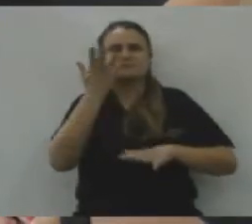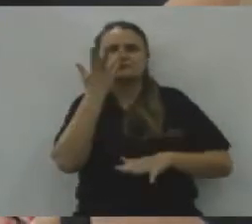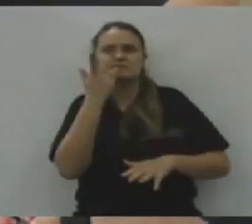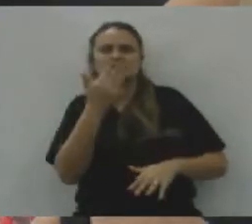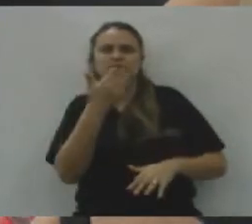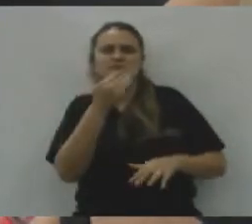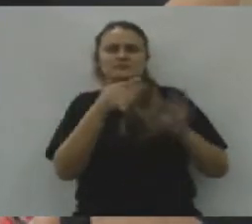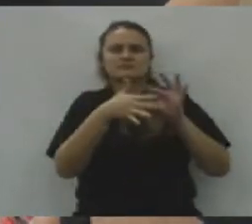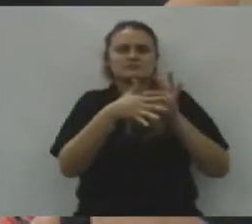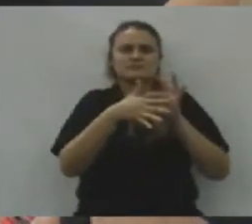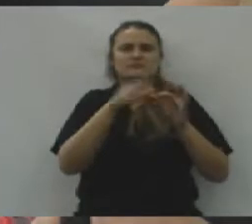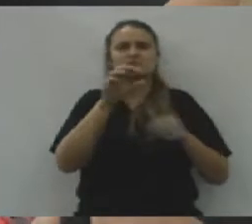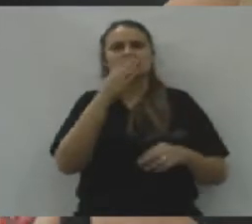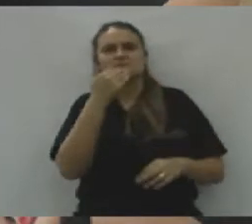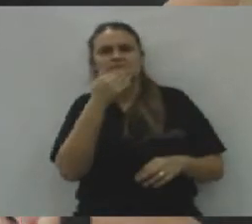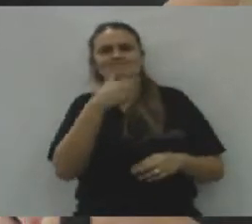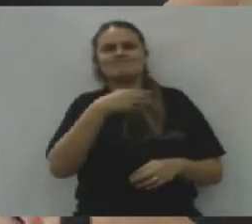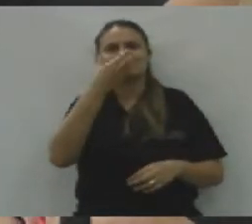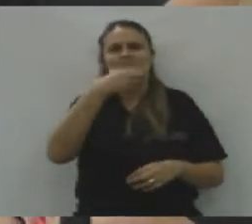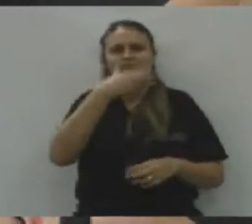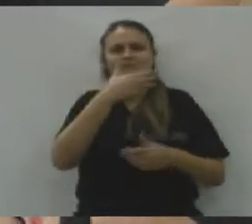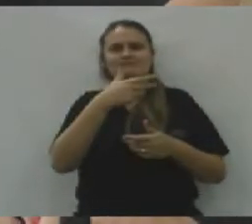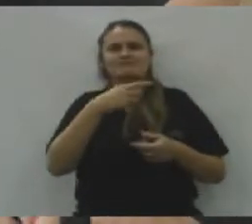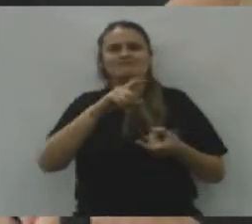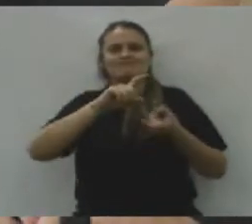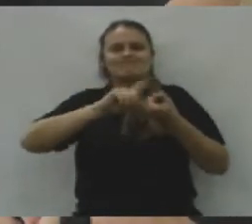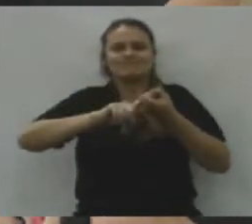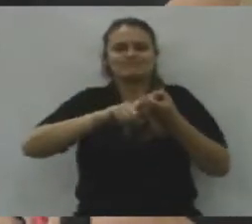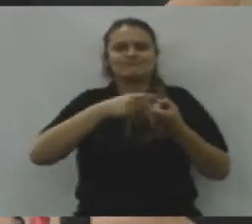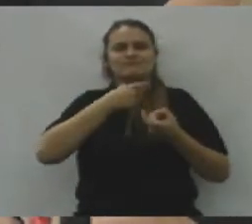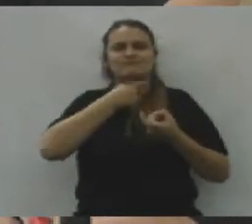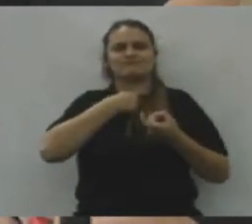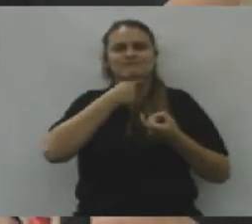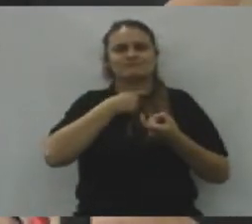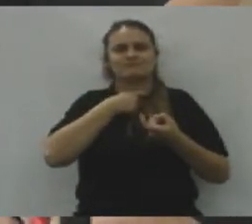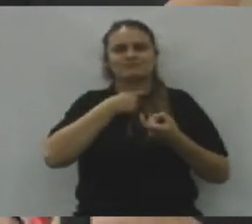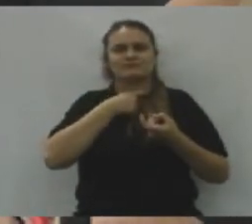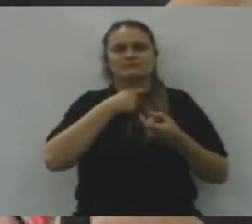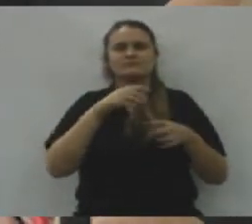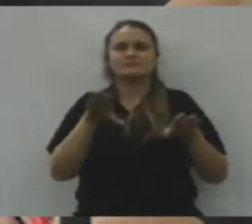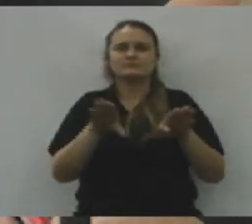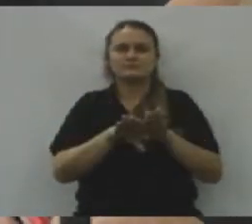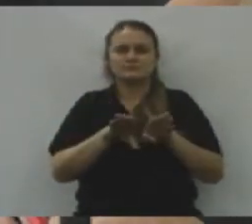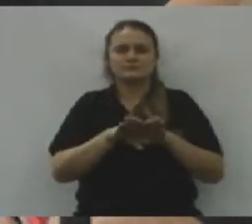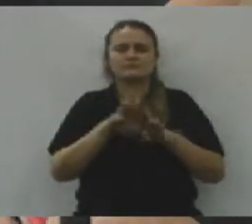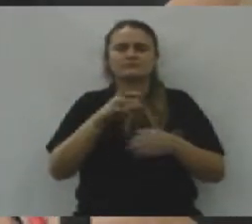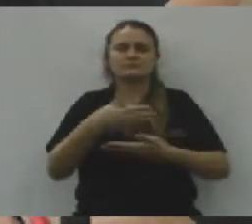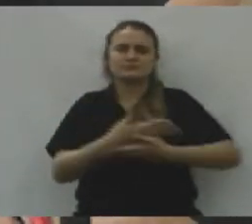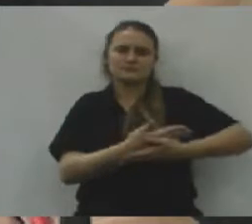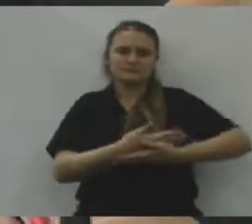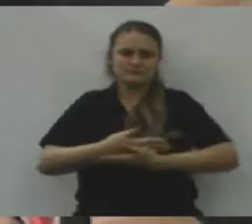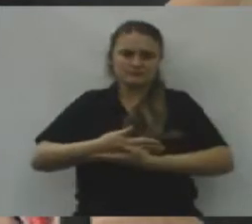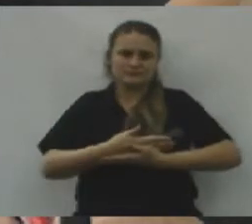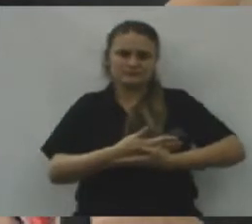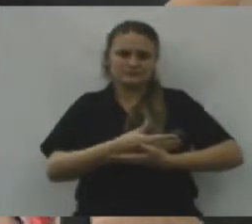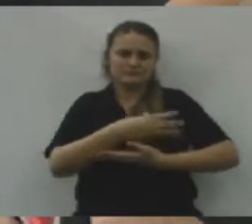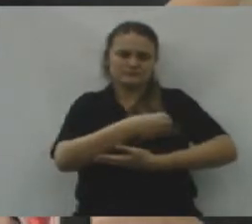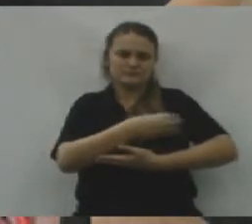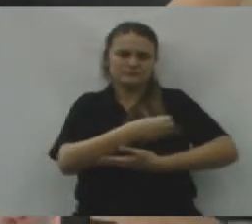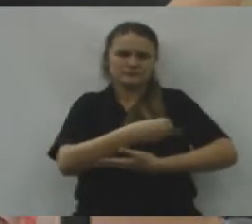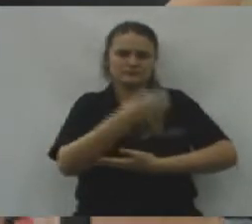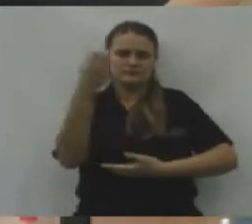uma fruta, enfim. E principalmente também a ideia do engasgamento de recém-nascidos, né? O